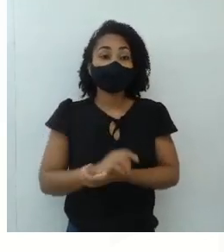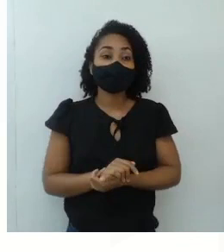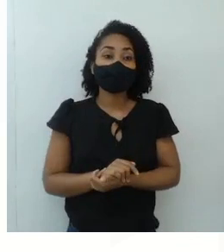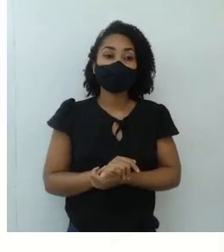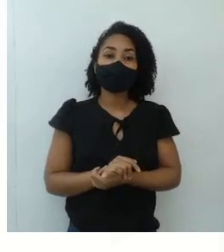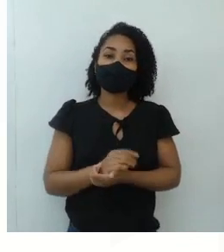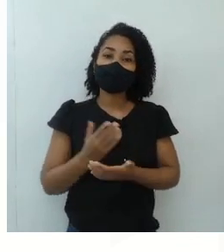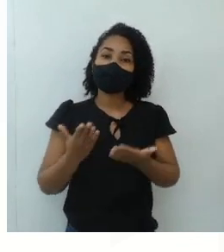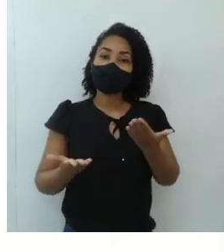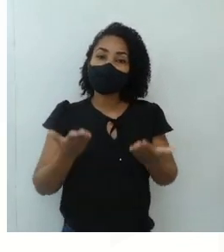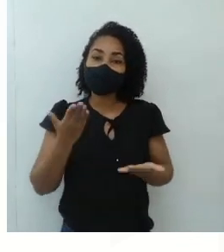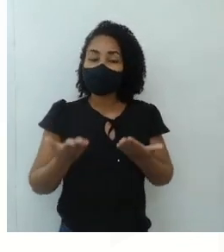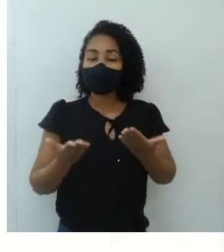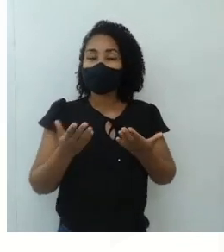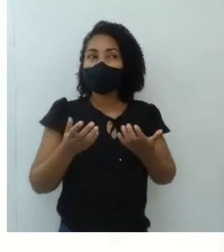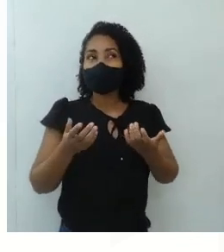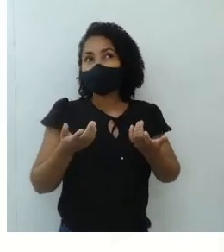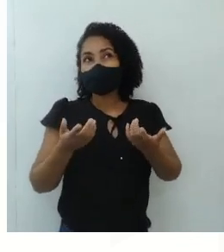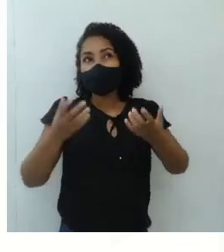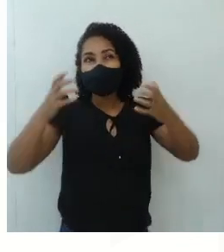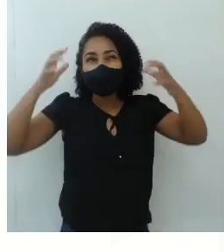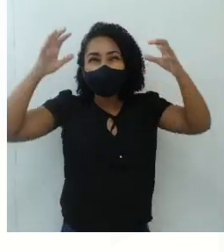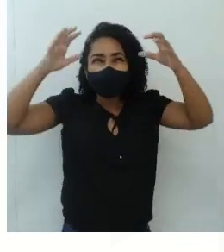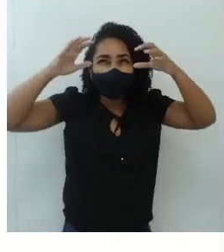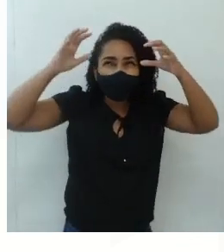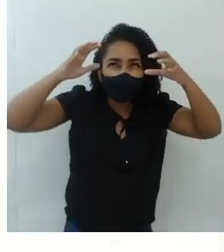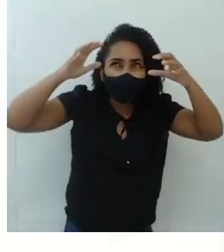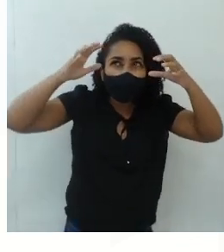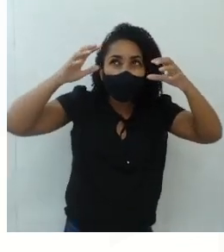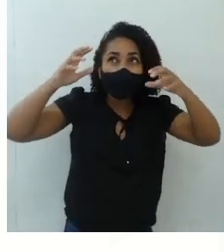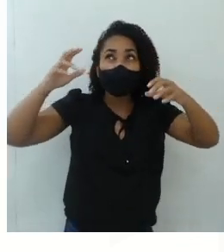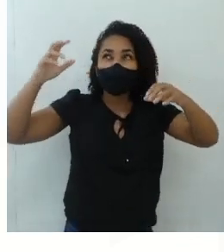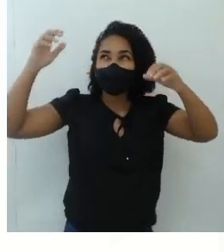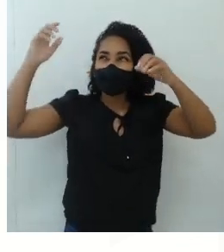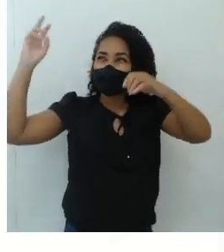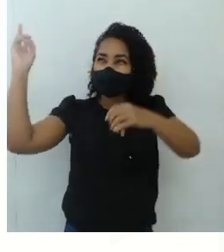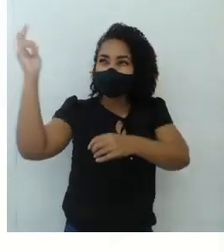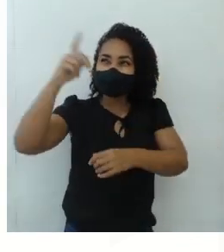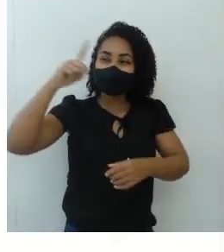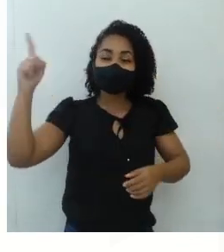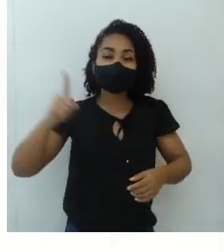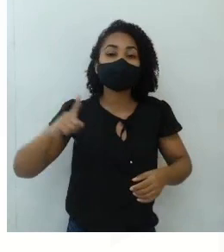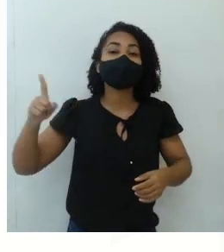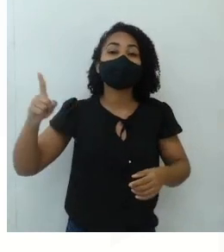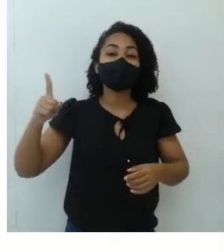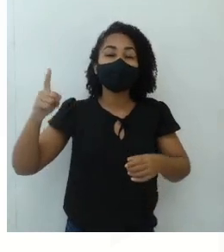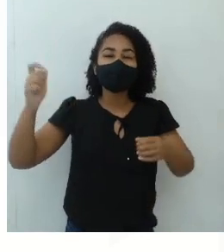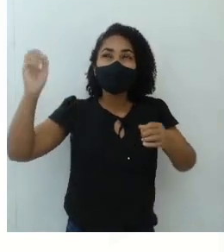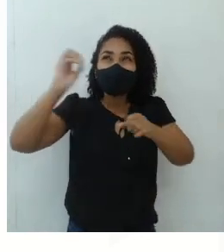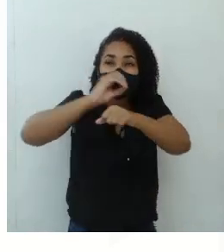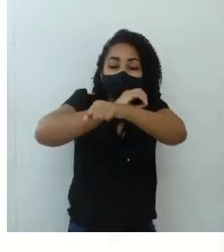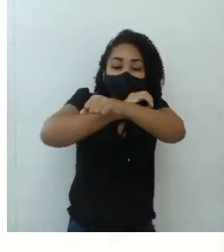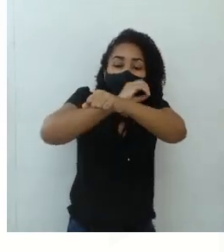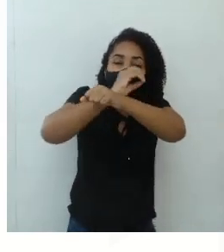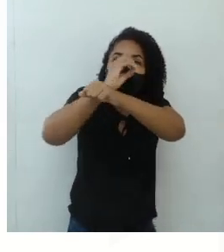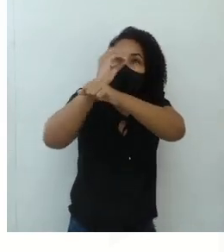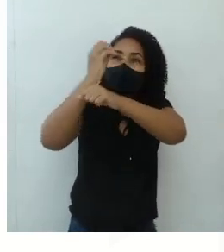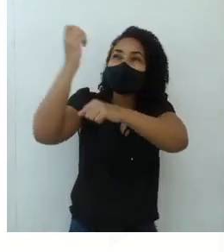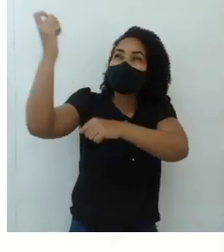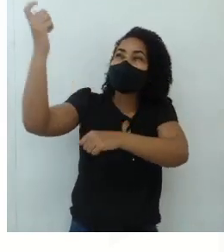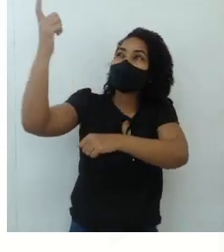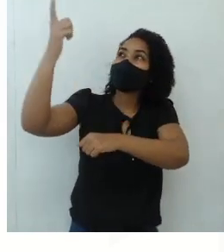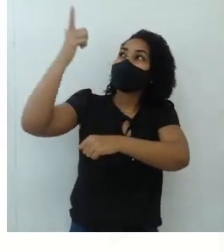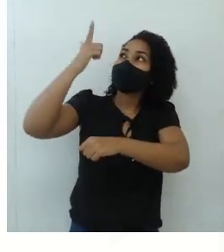parcialmente nublado, pode ter tempestades, o céu está ensolarado ou pode estar